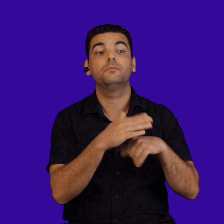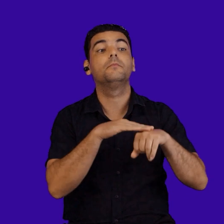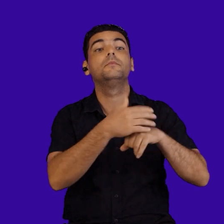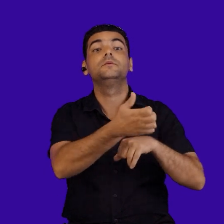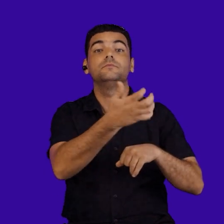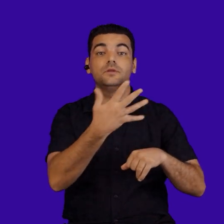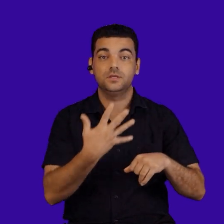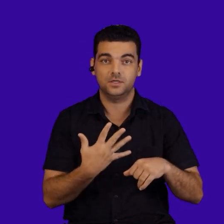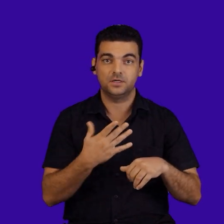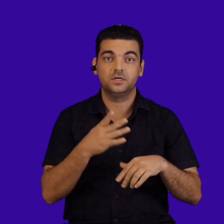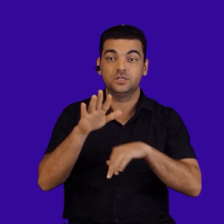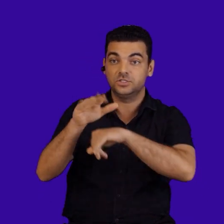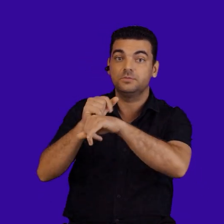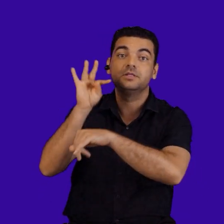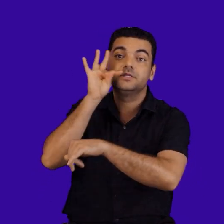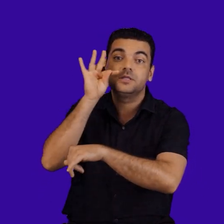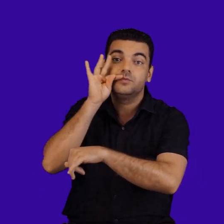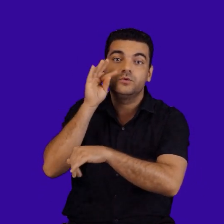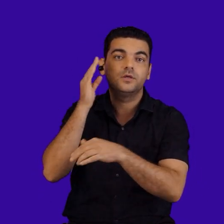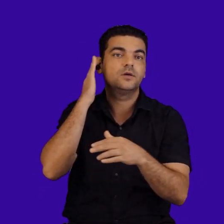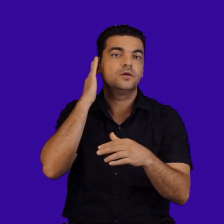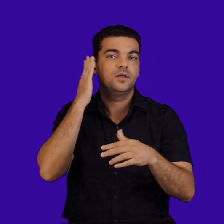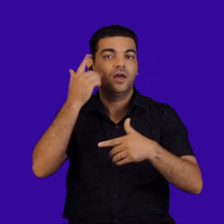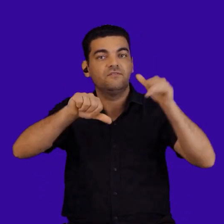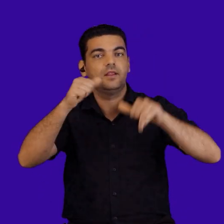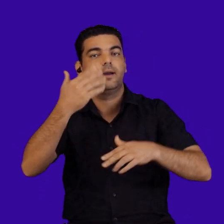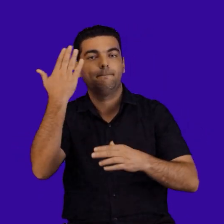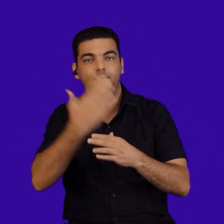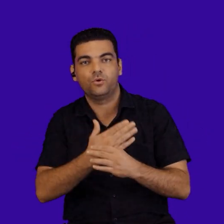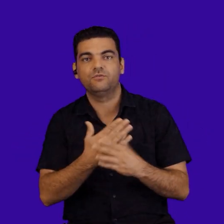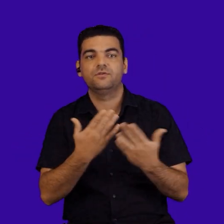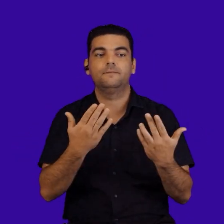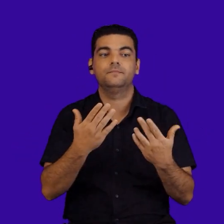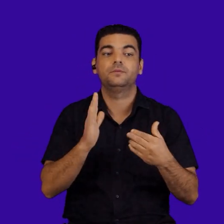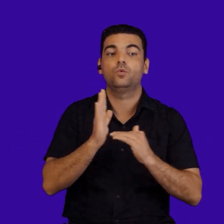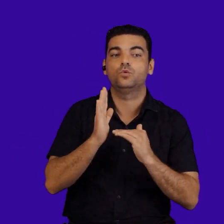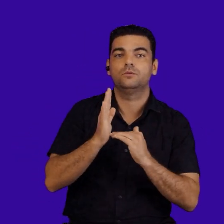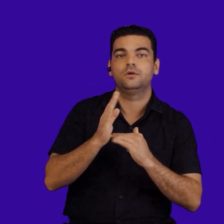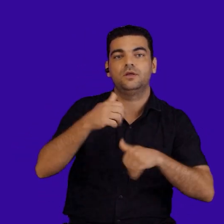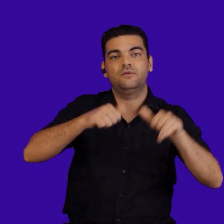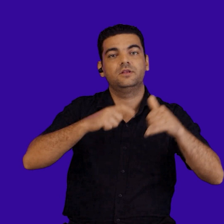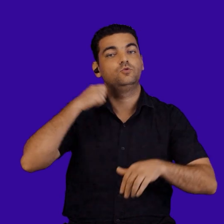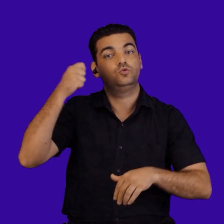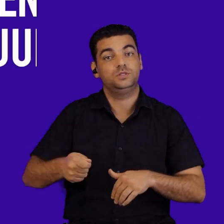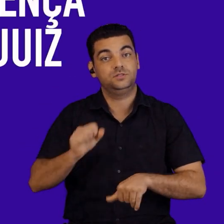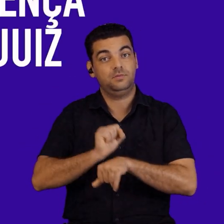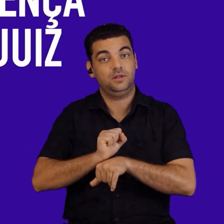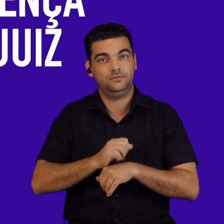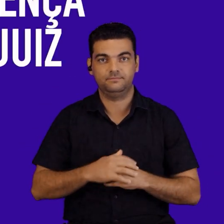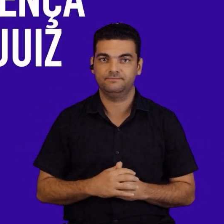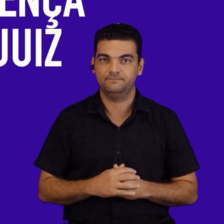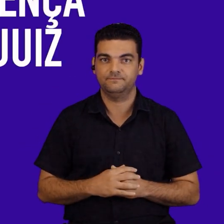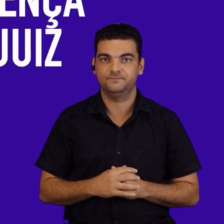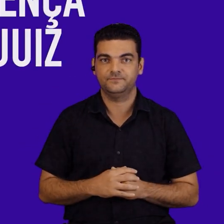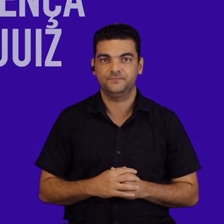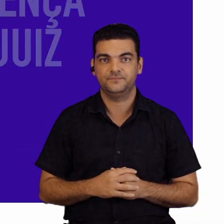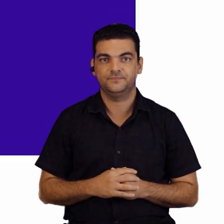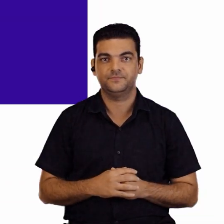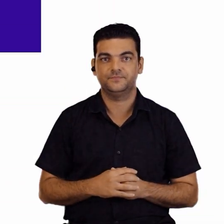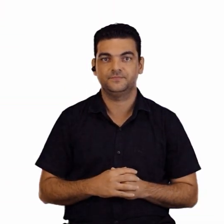o interrogatório, oitiva de testemunhas, análise de provas, alegações finais e a sentença do